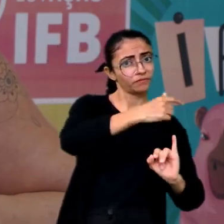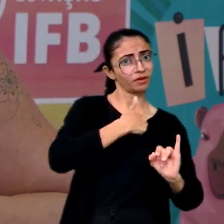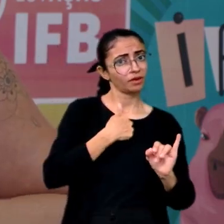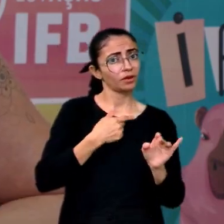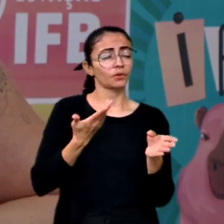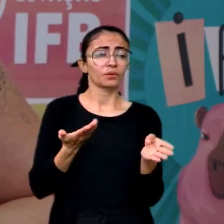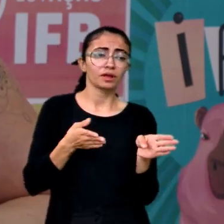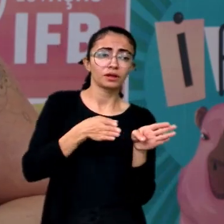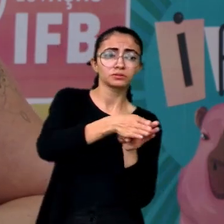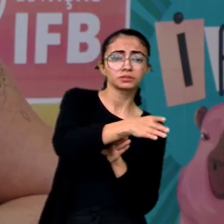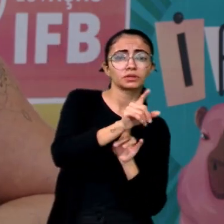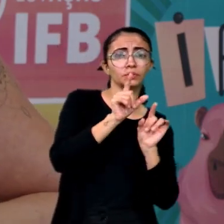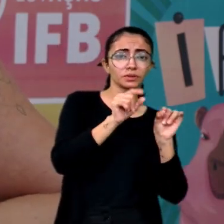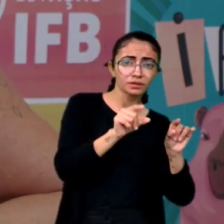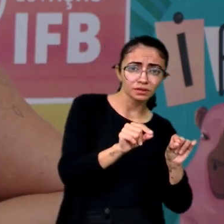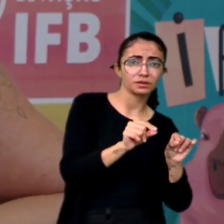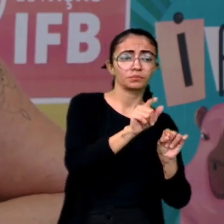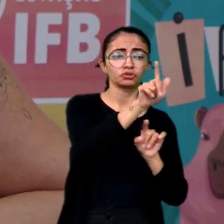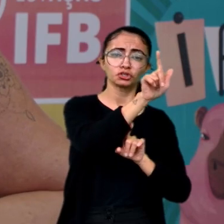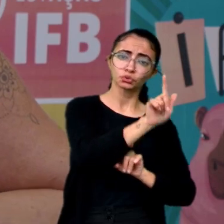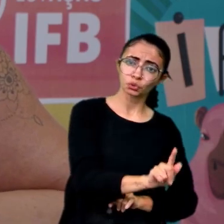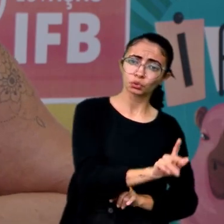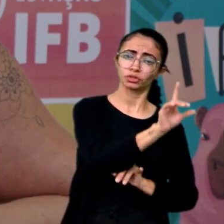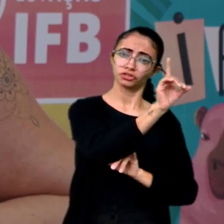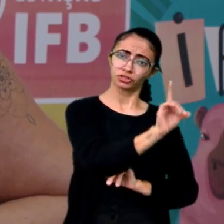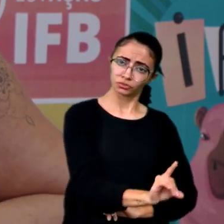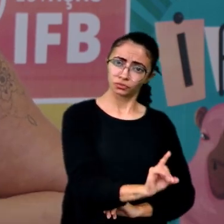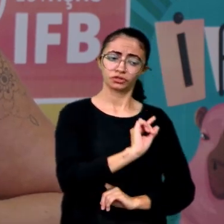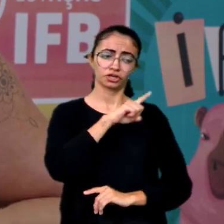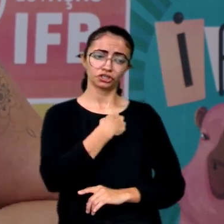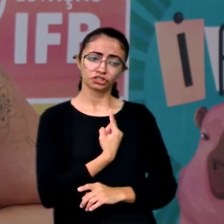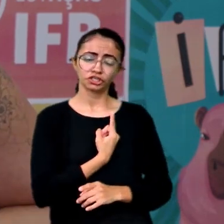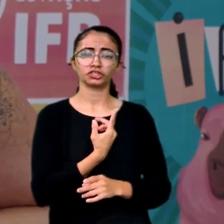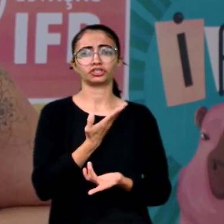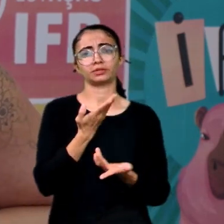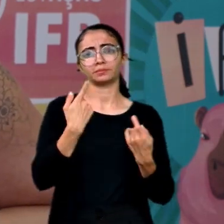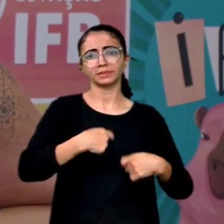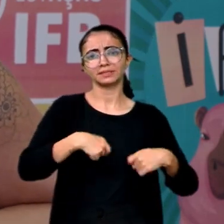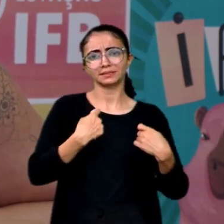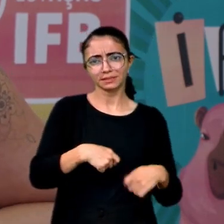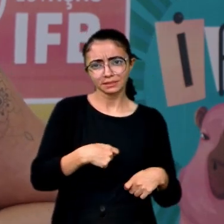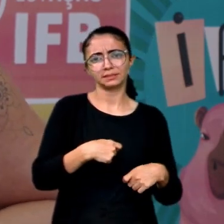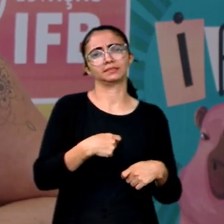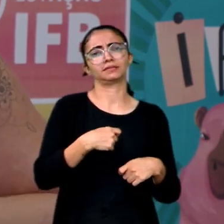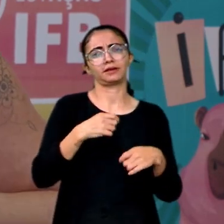como prioridade, de que a gente finalmente coloque os residuários e ensine a nossa comunidade